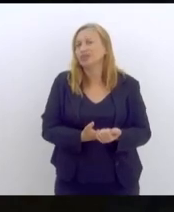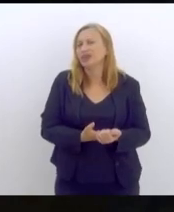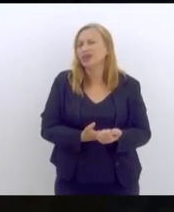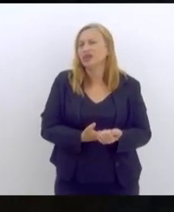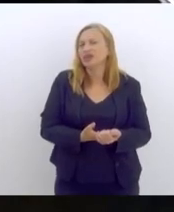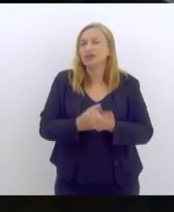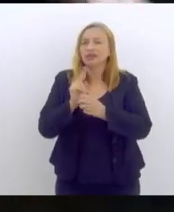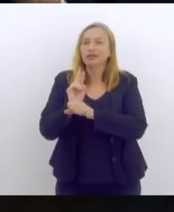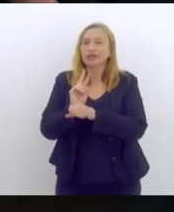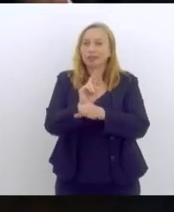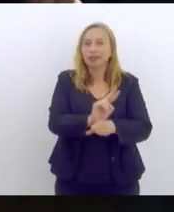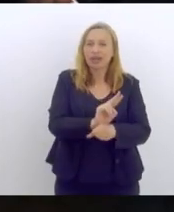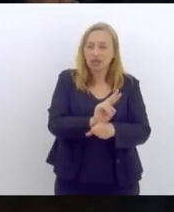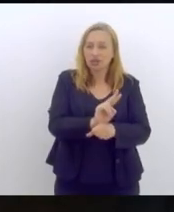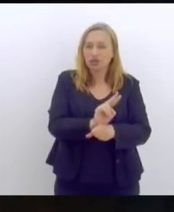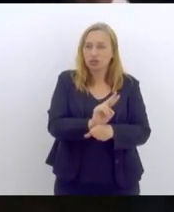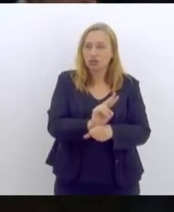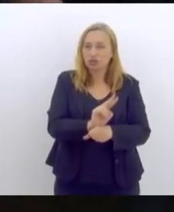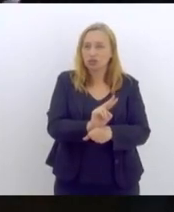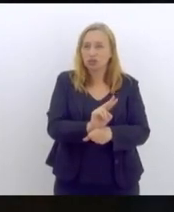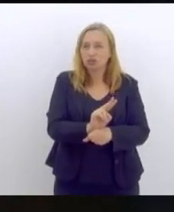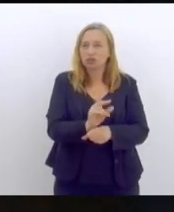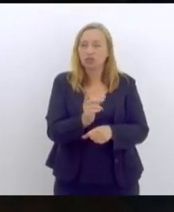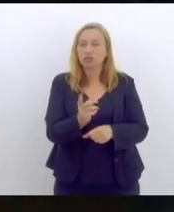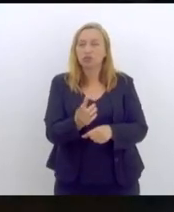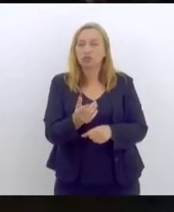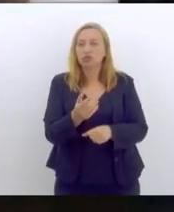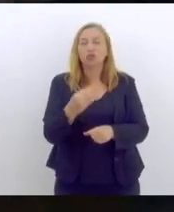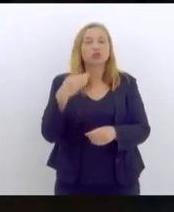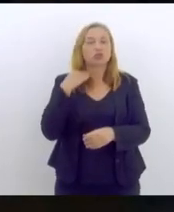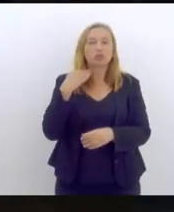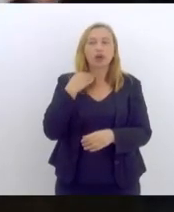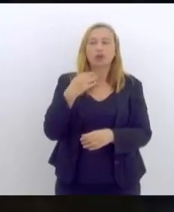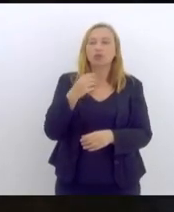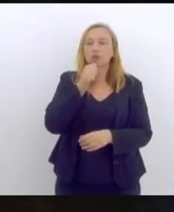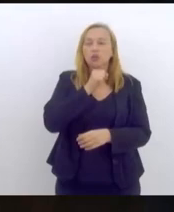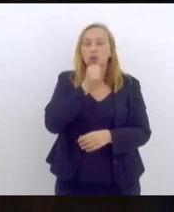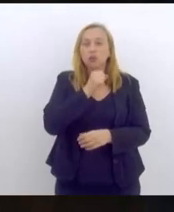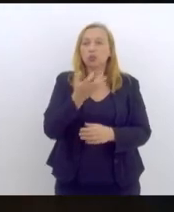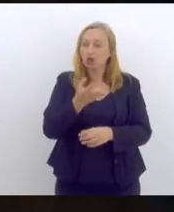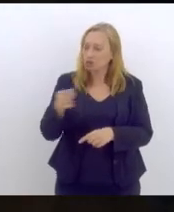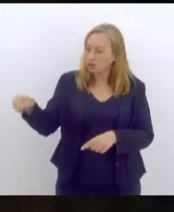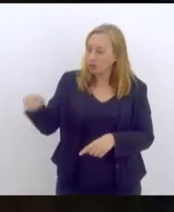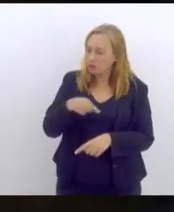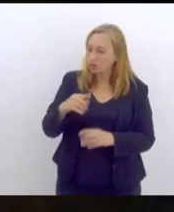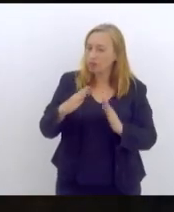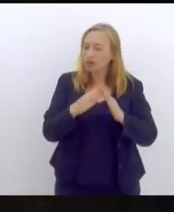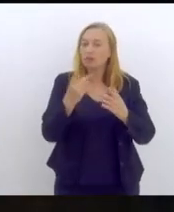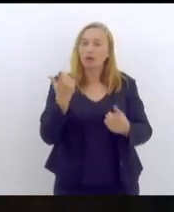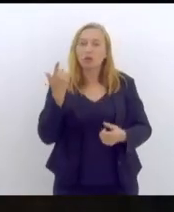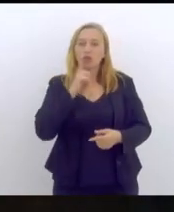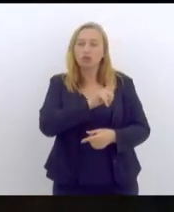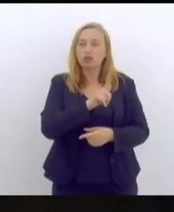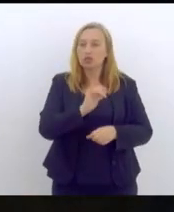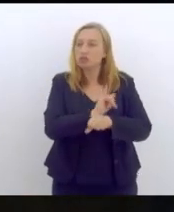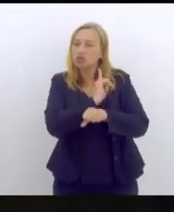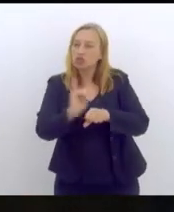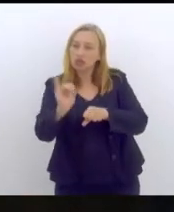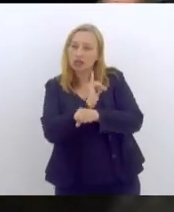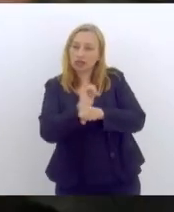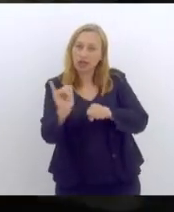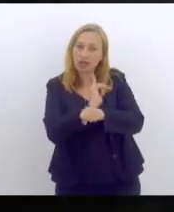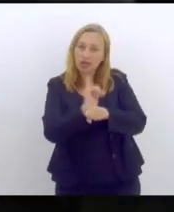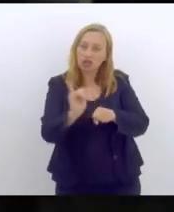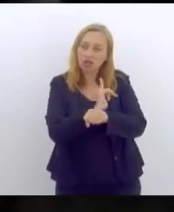debitando empréstimo da conta desses idosos. E eu quero trazer a matéria aqui para casa para a gente poder conseguir uma maneira, discutir uma